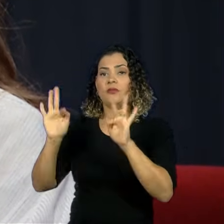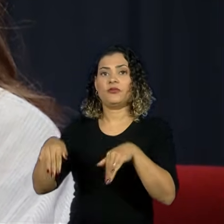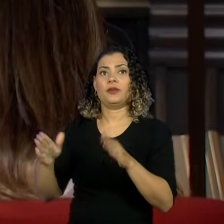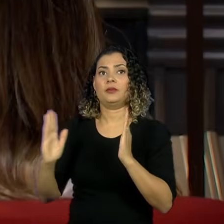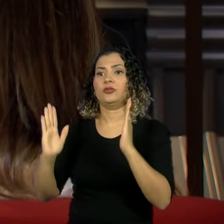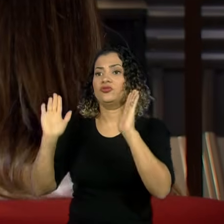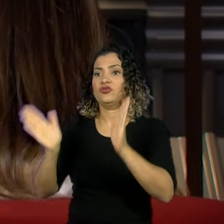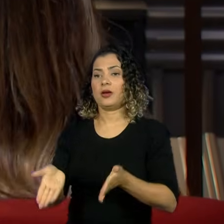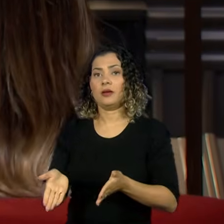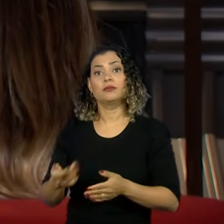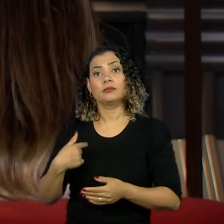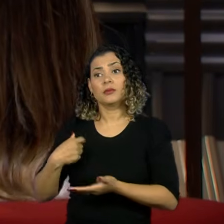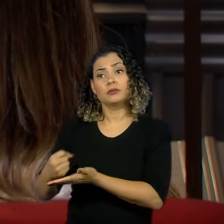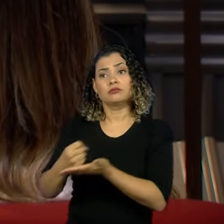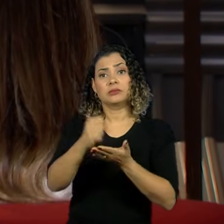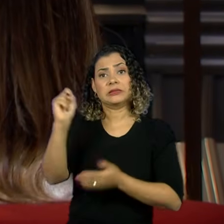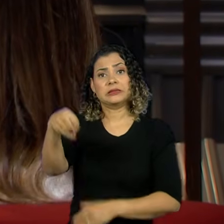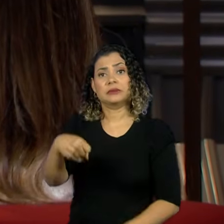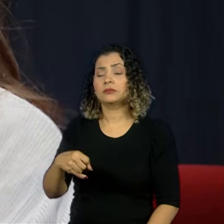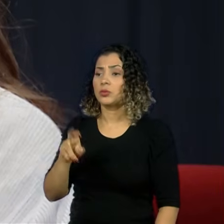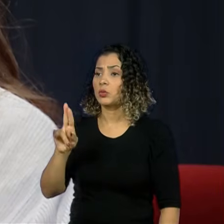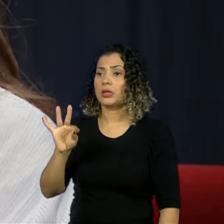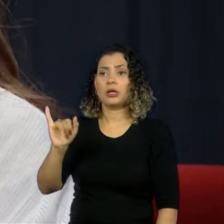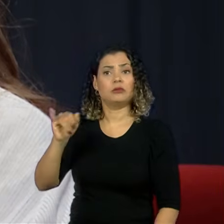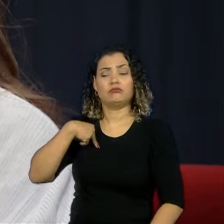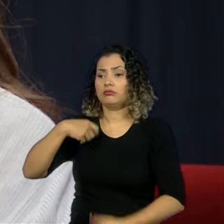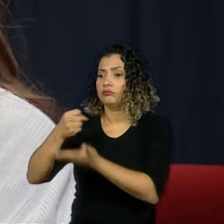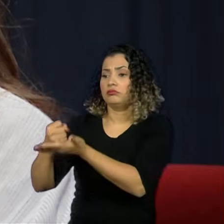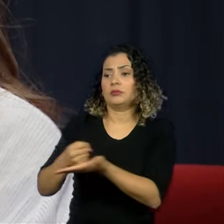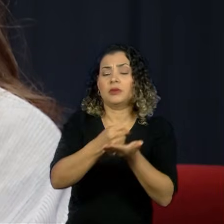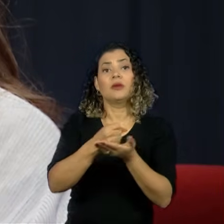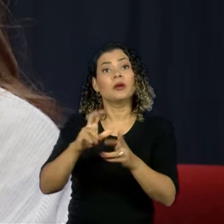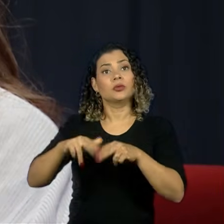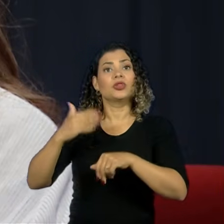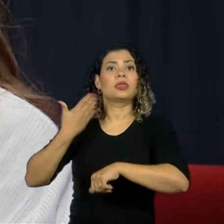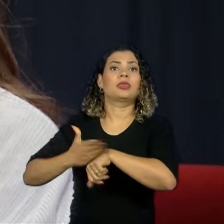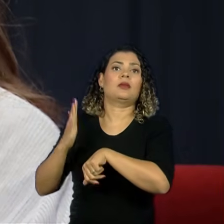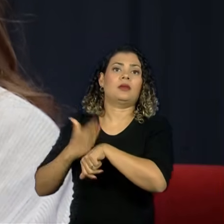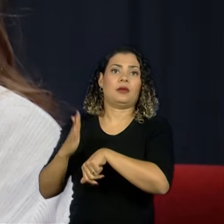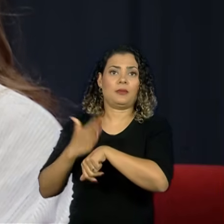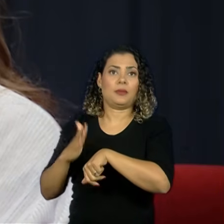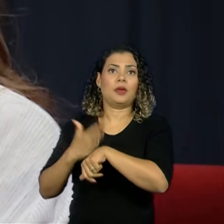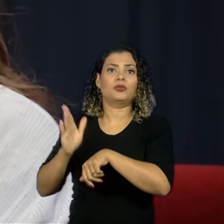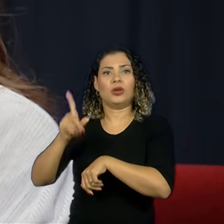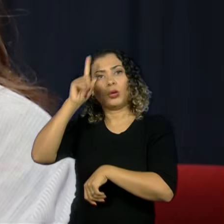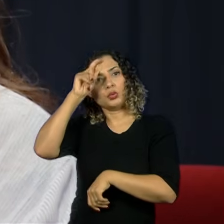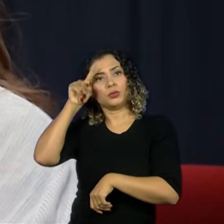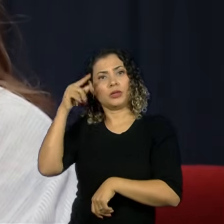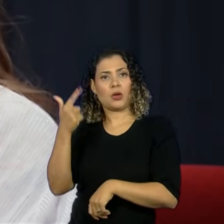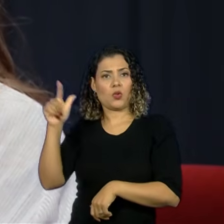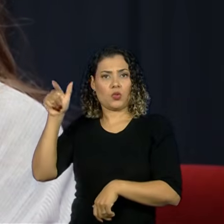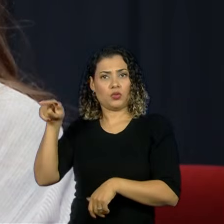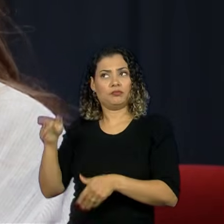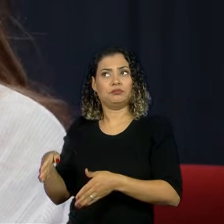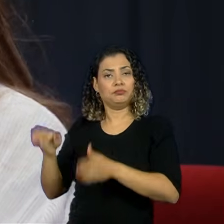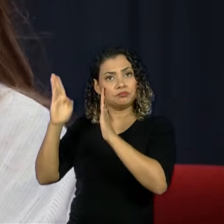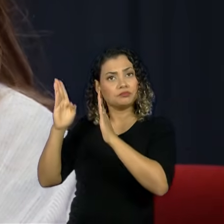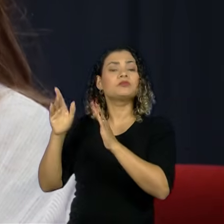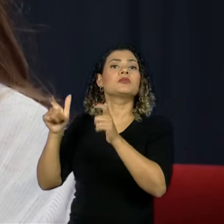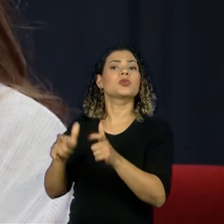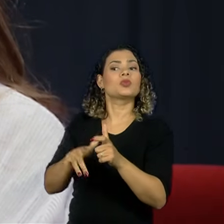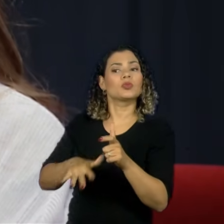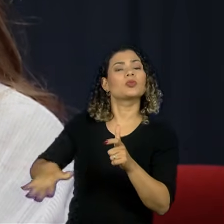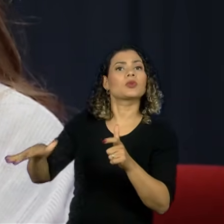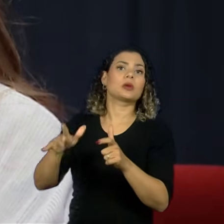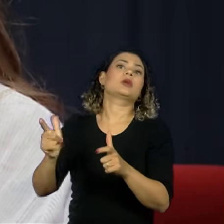E aí? E eu tirei. E aí eu tinha feito treinamento de um hospital, num espaço